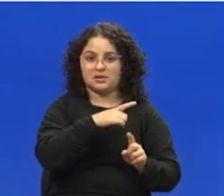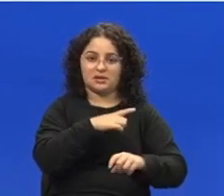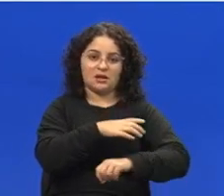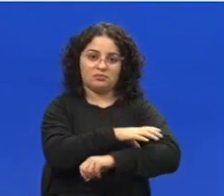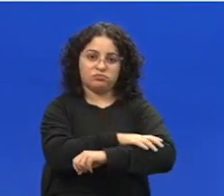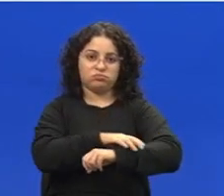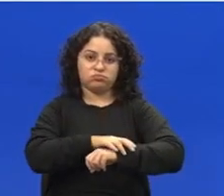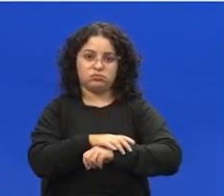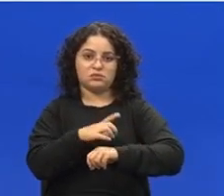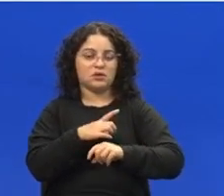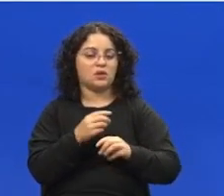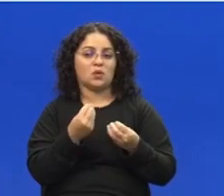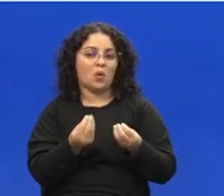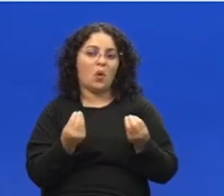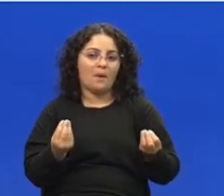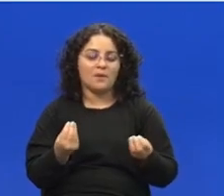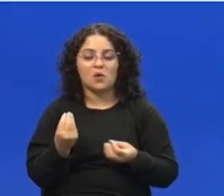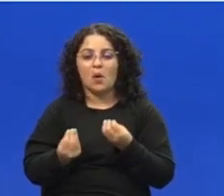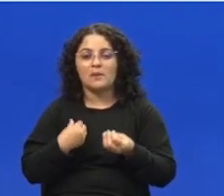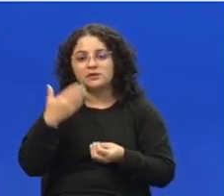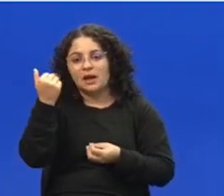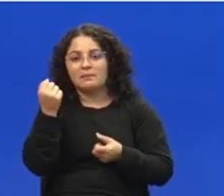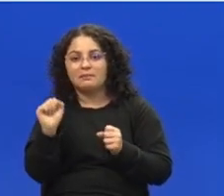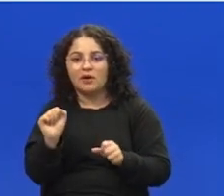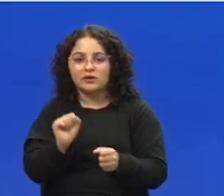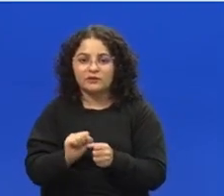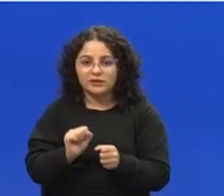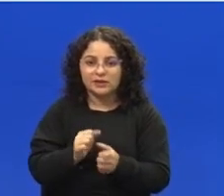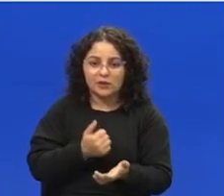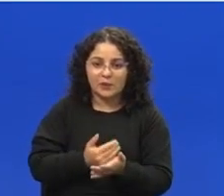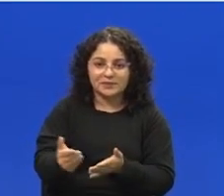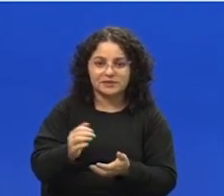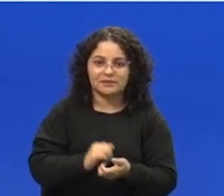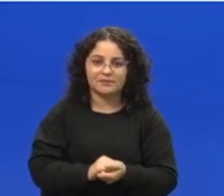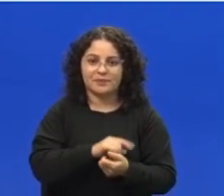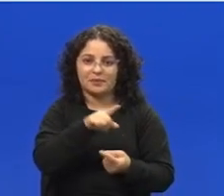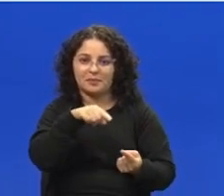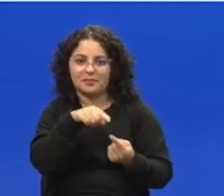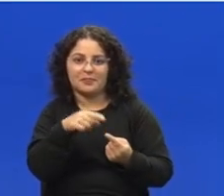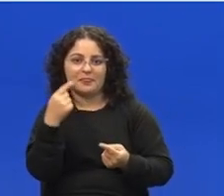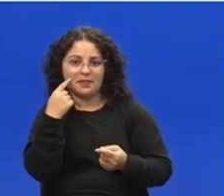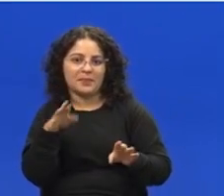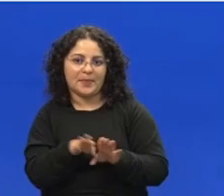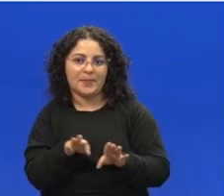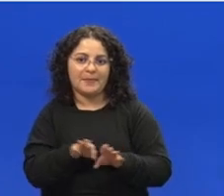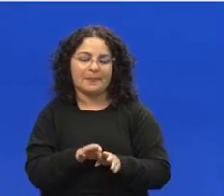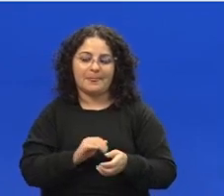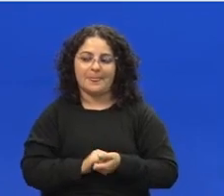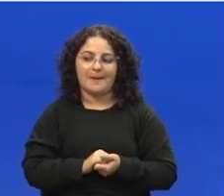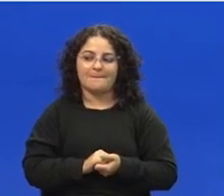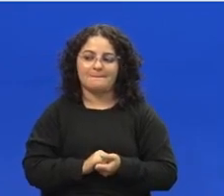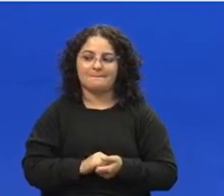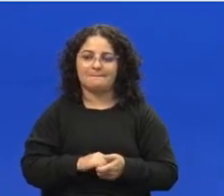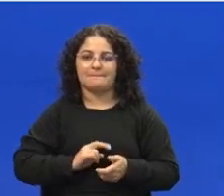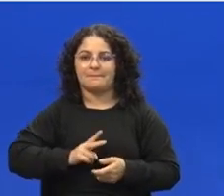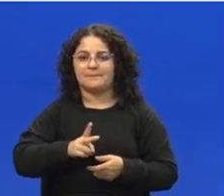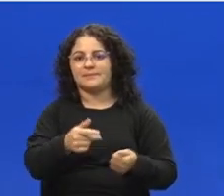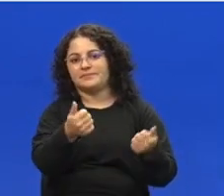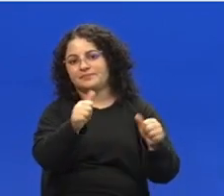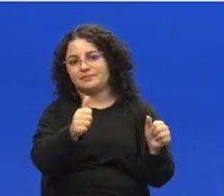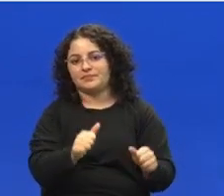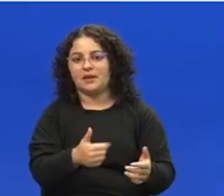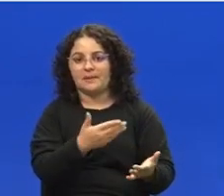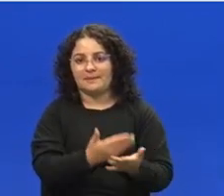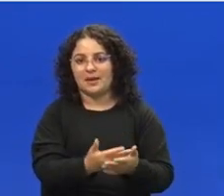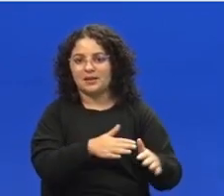uma órtese? Em que momento eu vou poder fazer isso? Vamos lá para o nosso objetivo e conduta também. Sempre avaliar a perda de função,